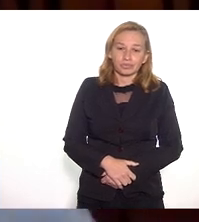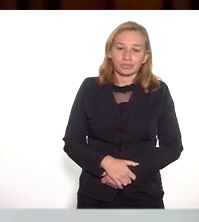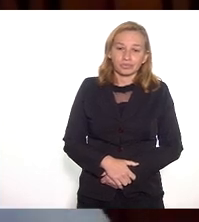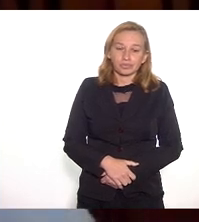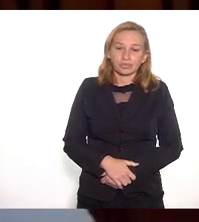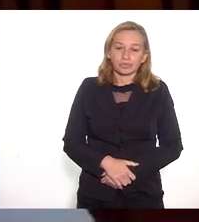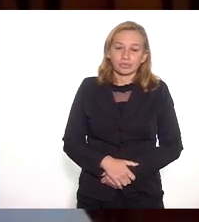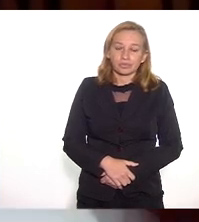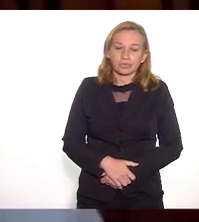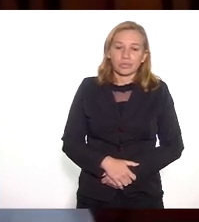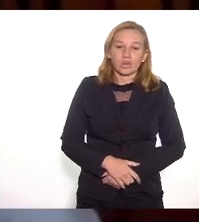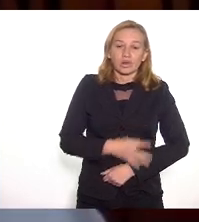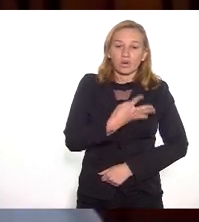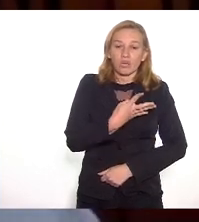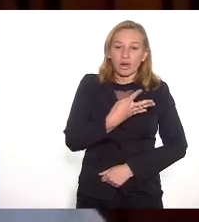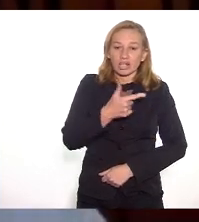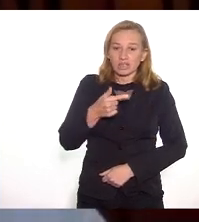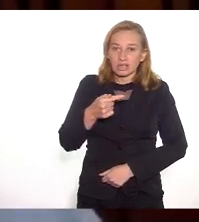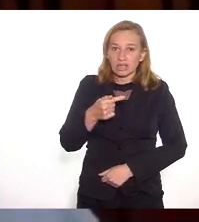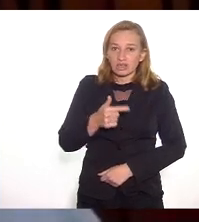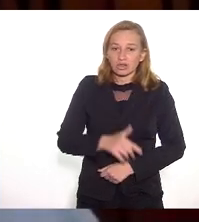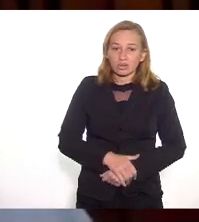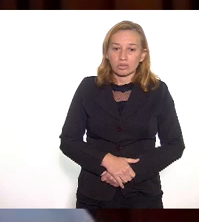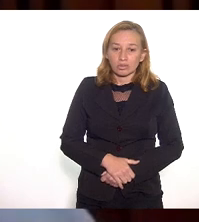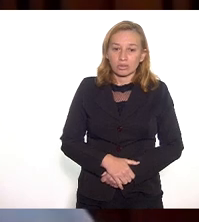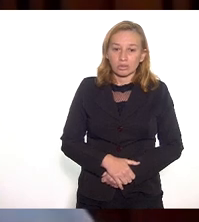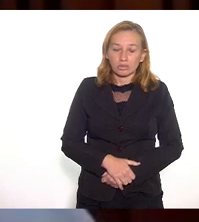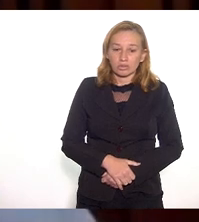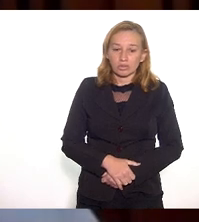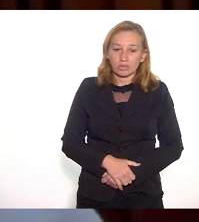Em 47,